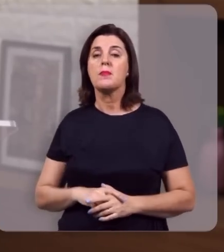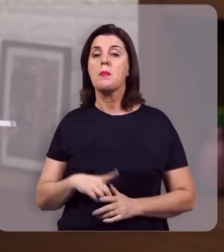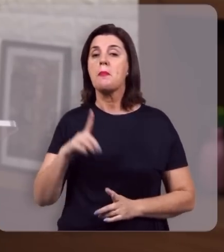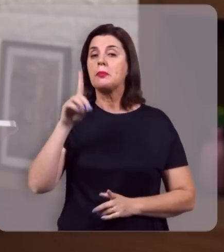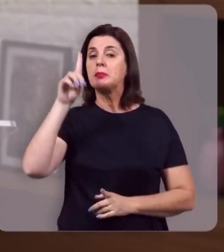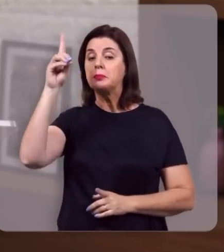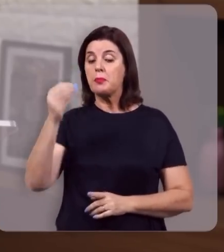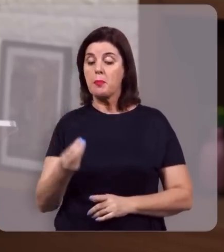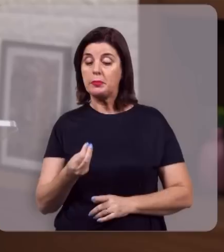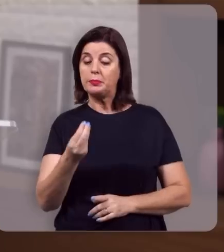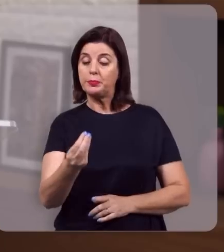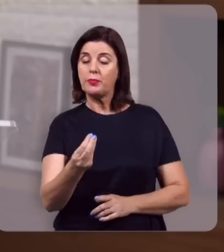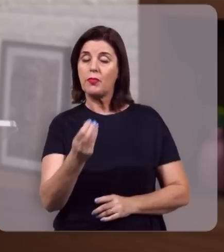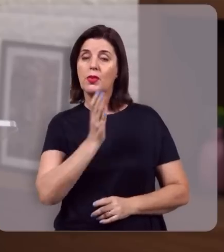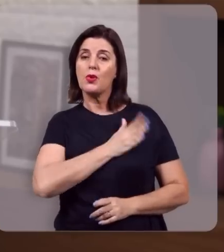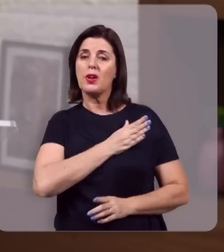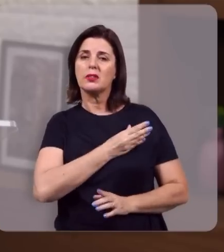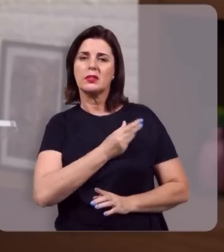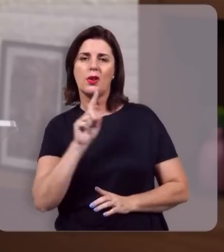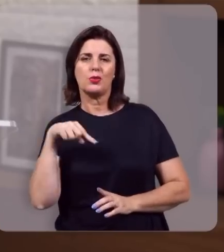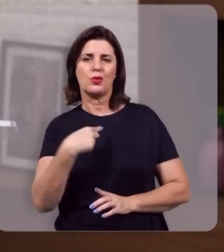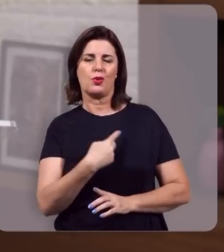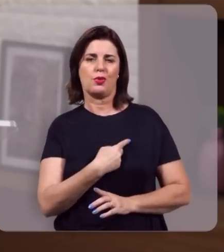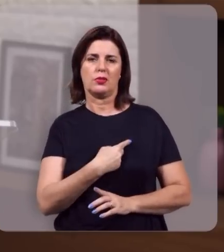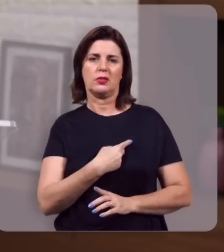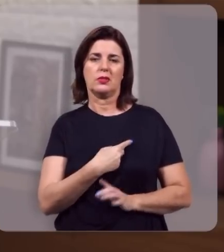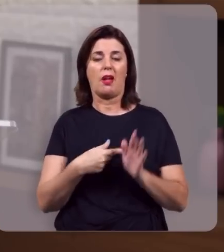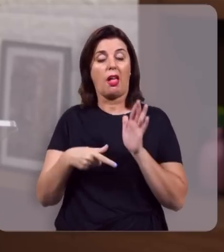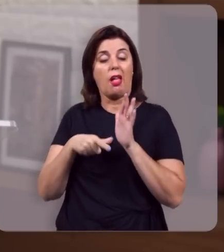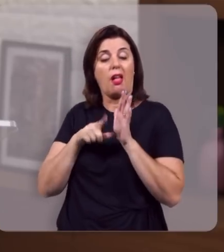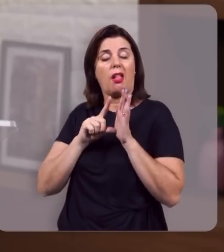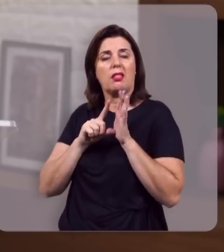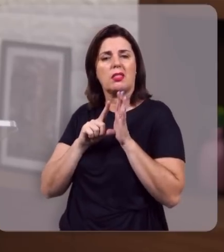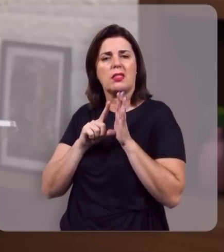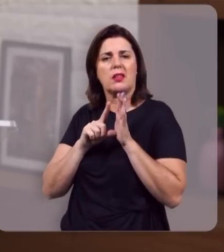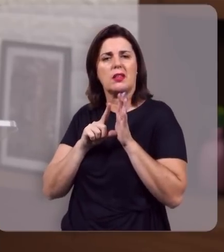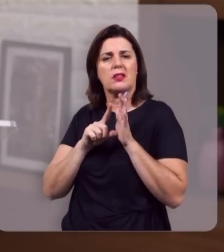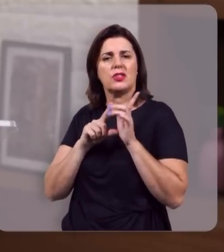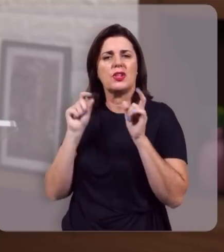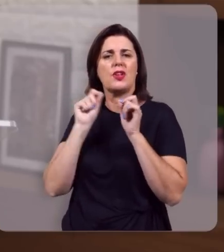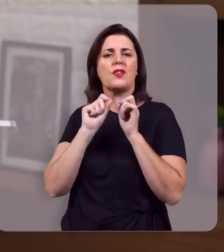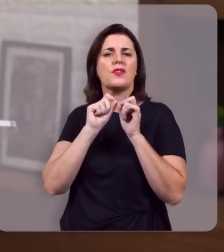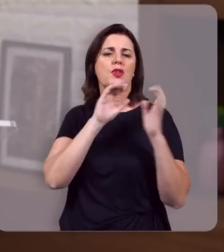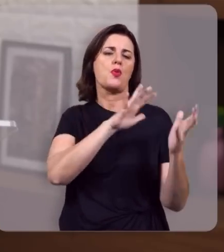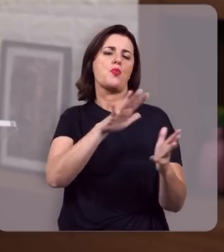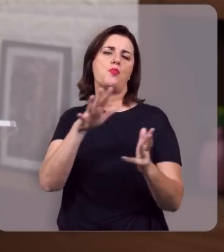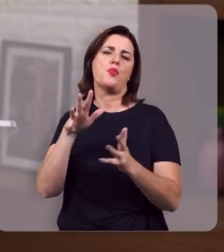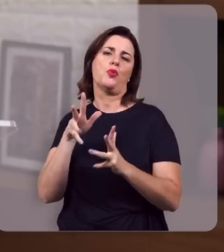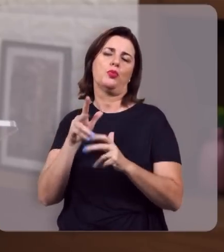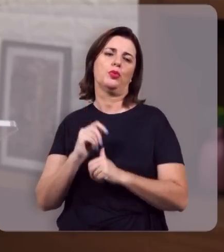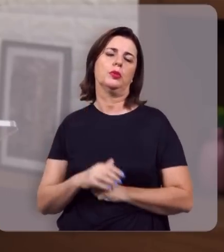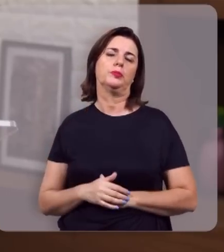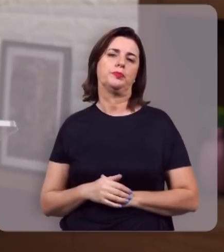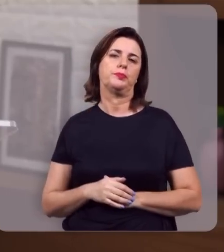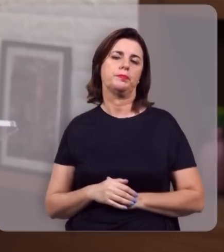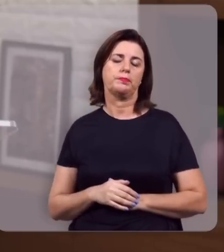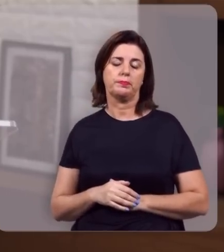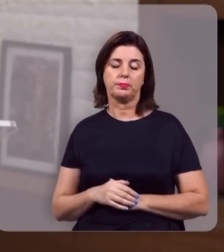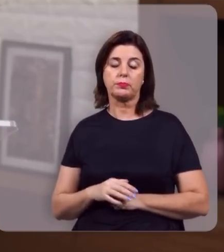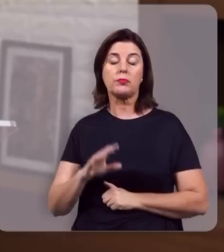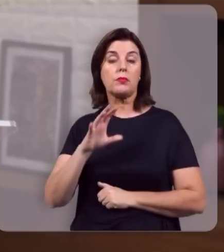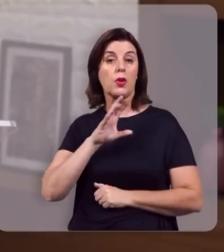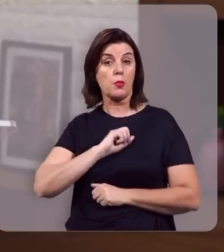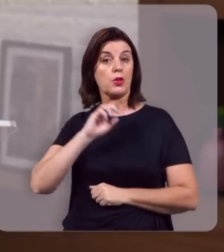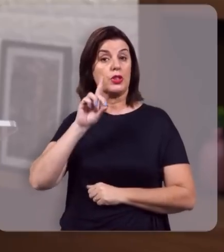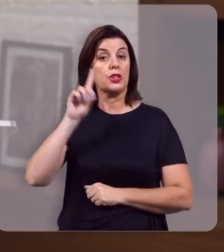pôs o seu coração em nós, antes mesmo da fundação do mundo. O